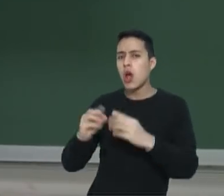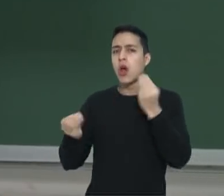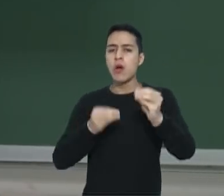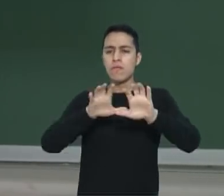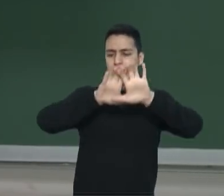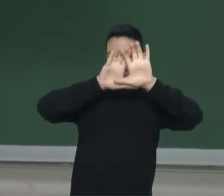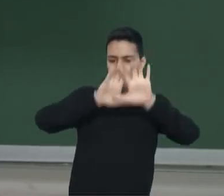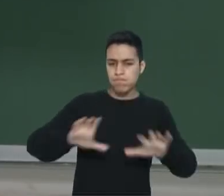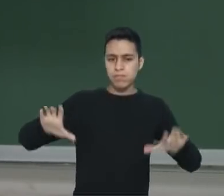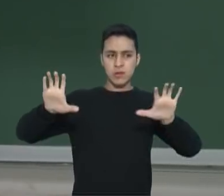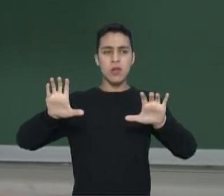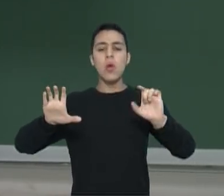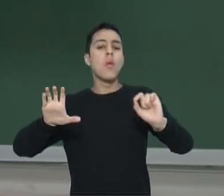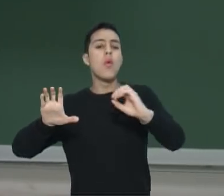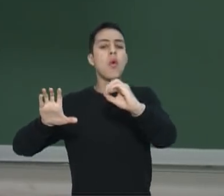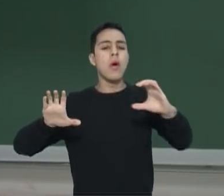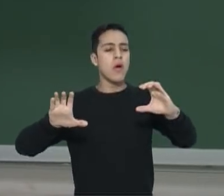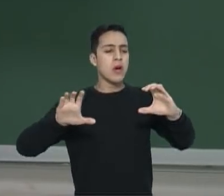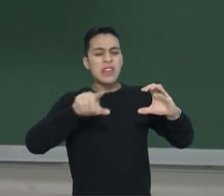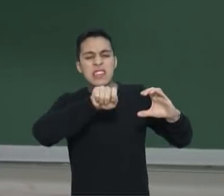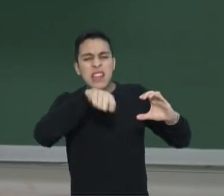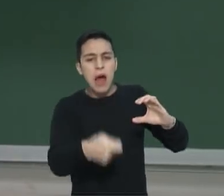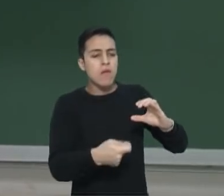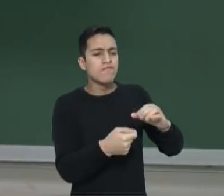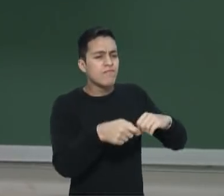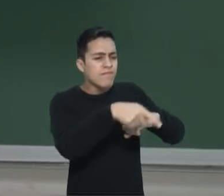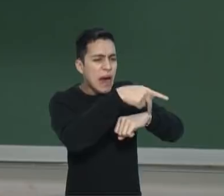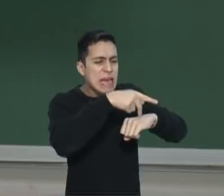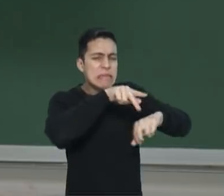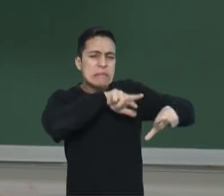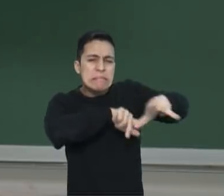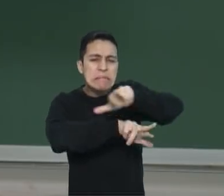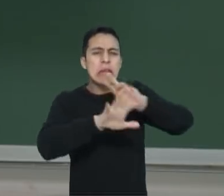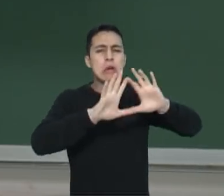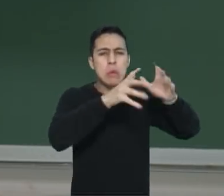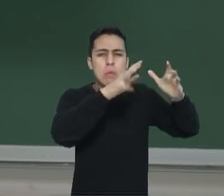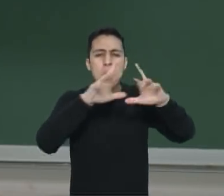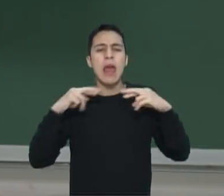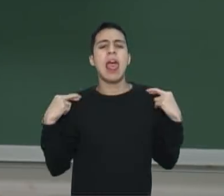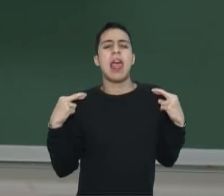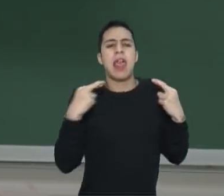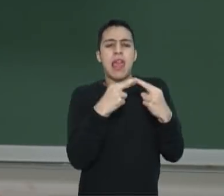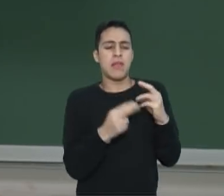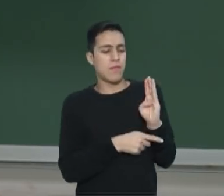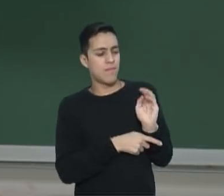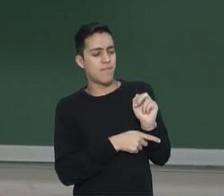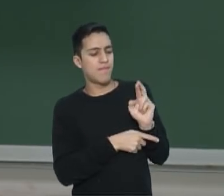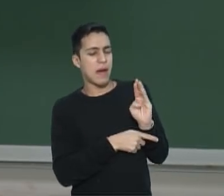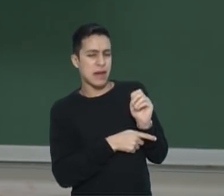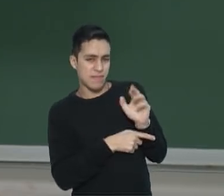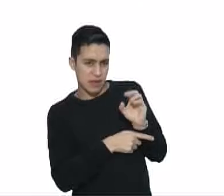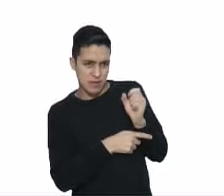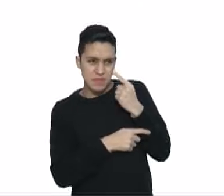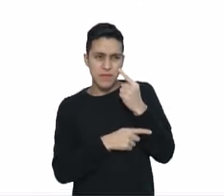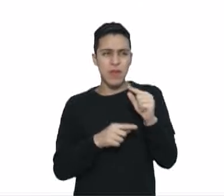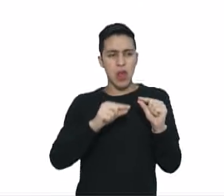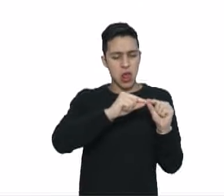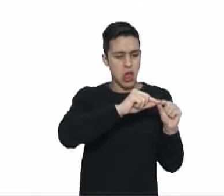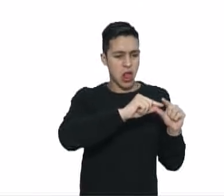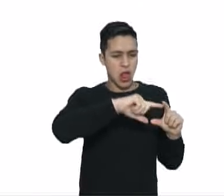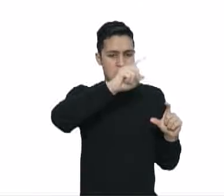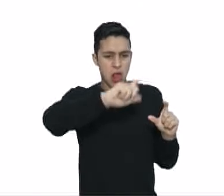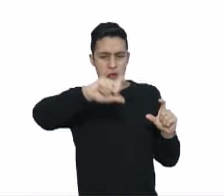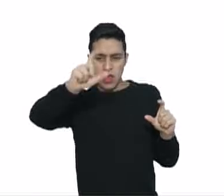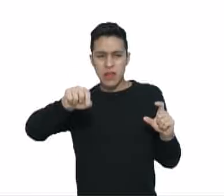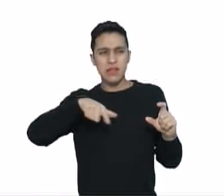do Ocidente, a formação dos reinos bárbaros. Então, a gente tem aqui, né, os reinos formando, você está vendo, então a gente